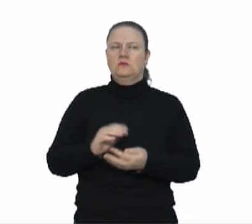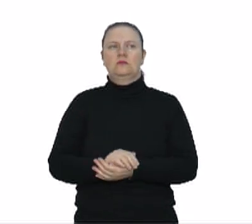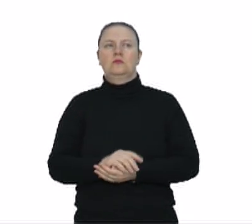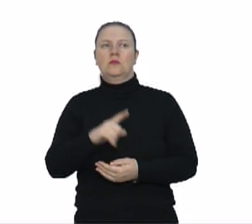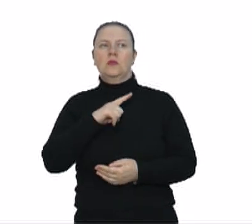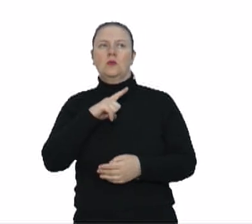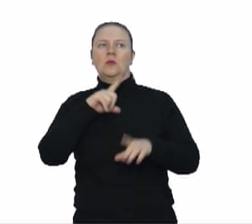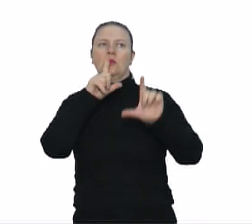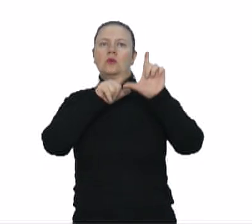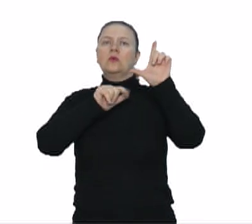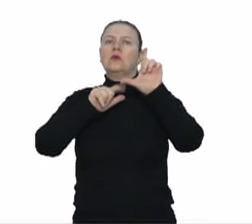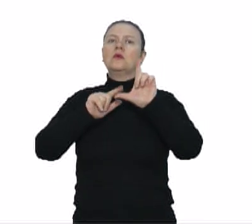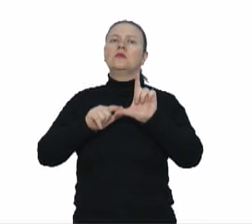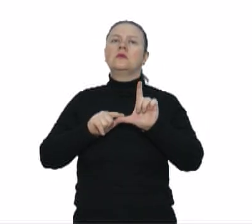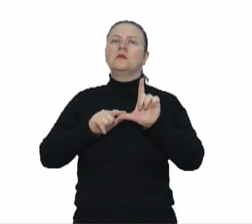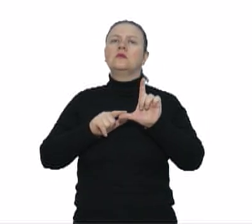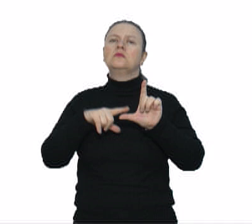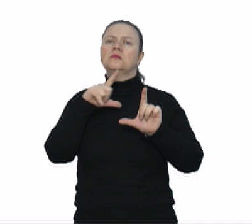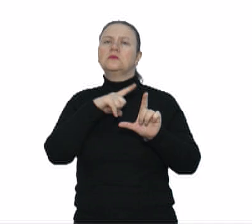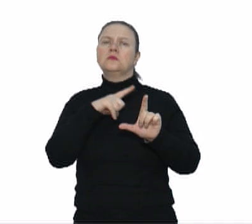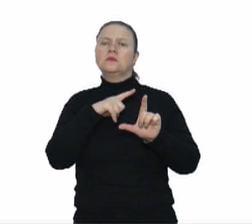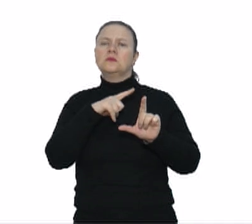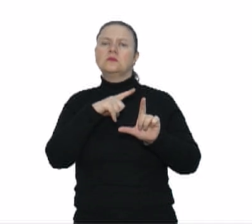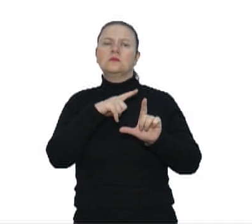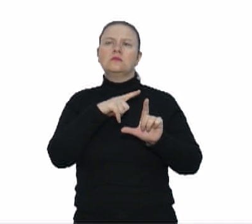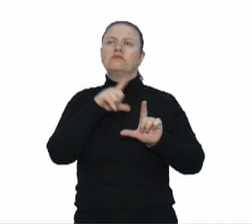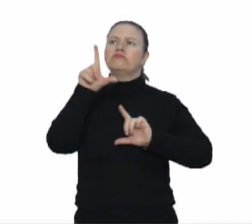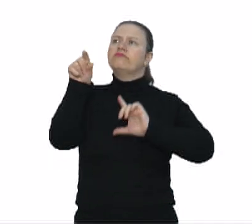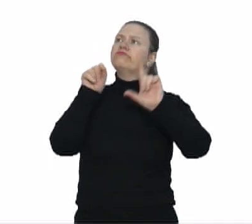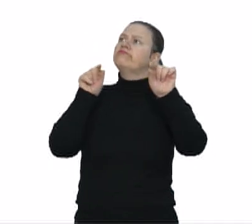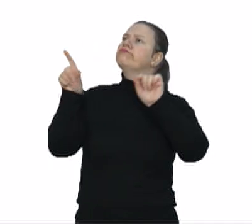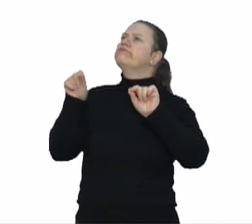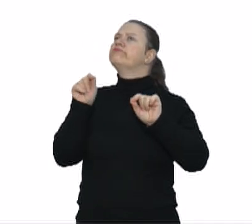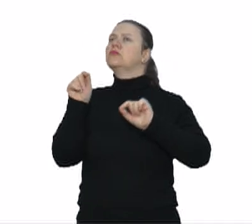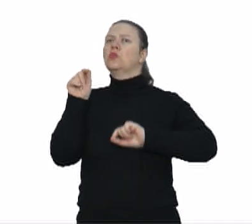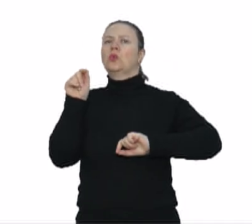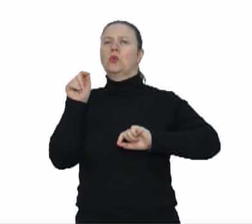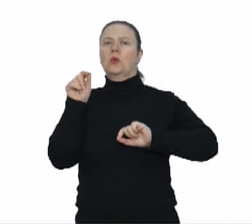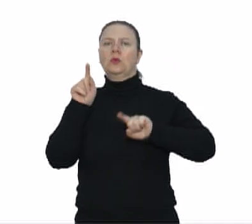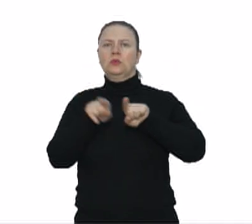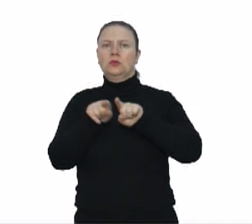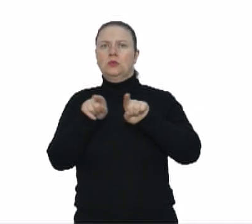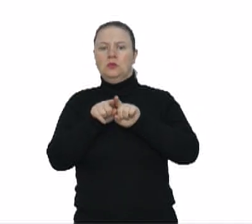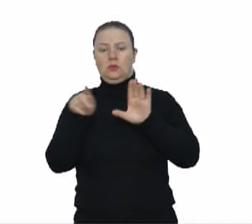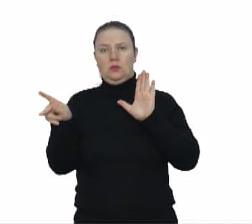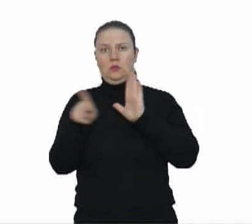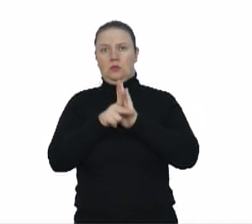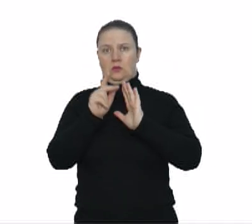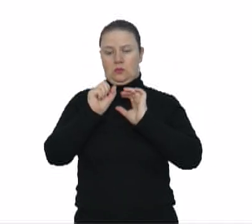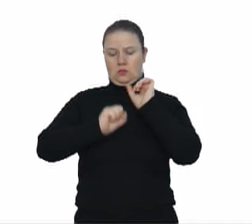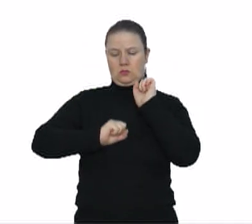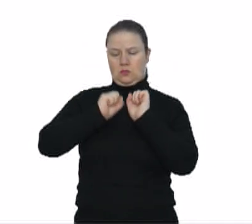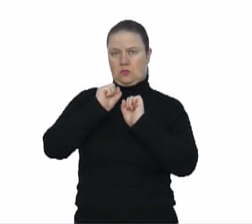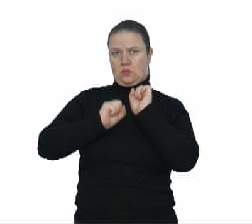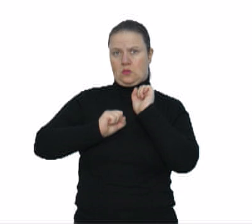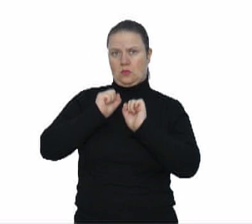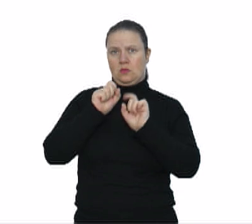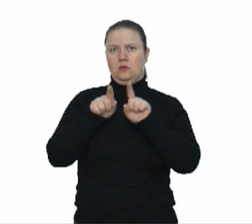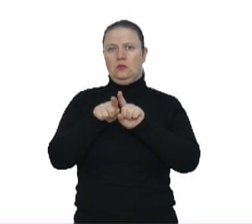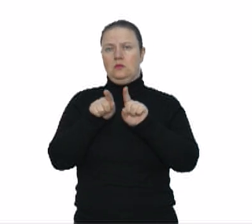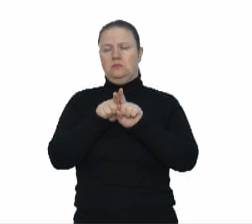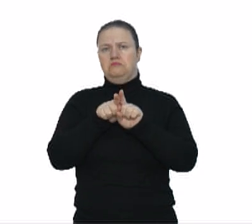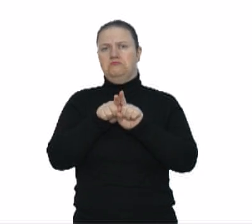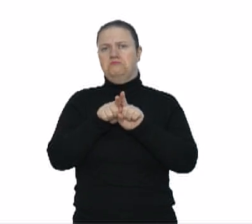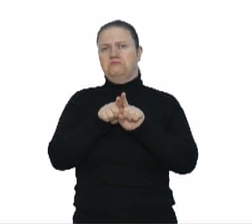dele. Então é um elemento também retirado de um contexto industrial, se a gente pensar uma produção de fábrica, e a gente não está